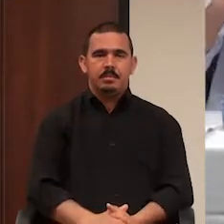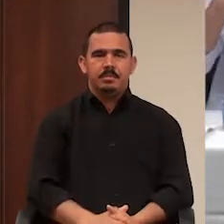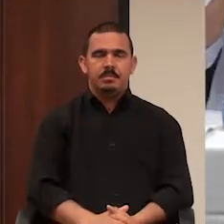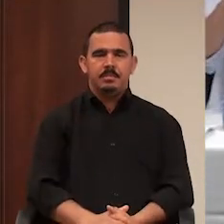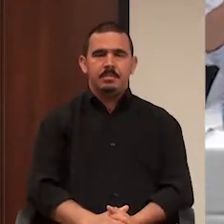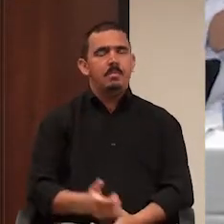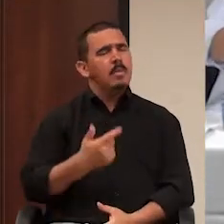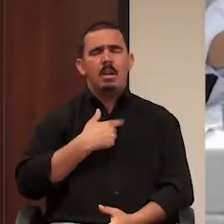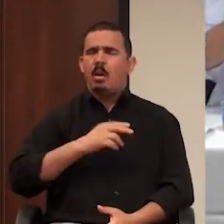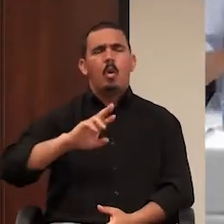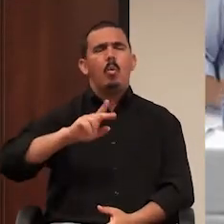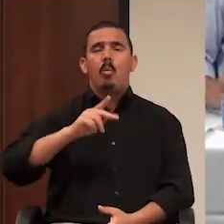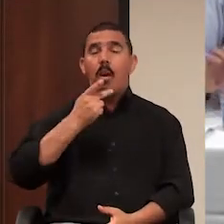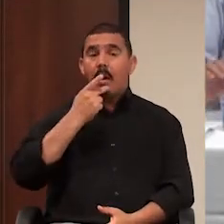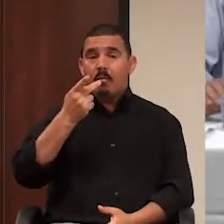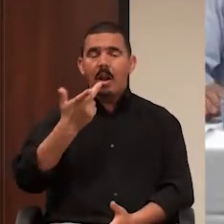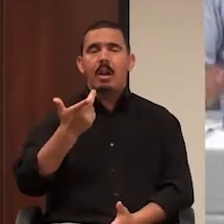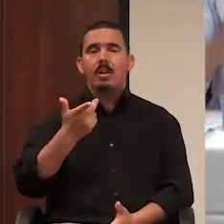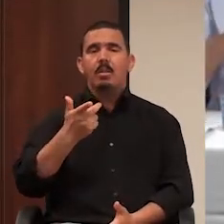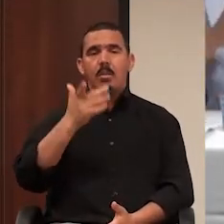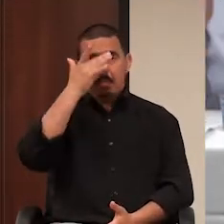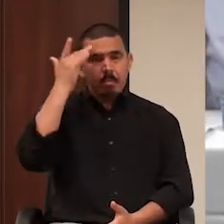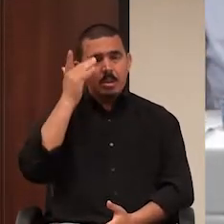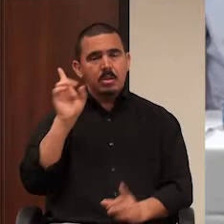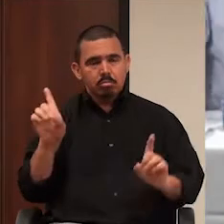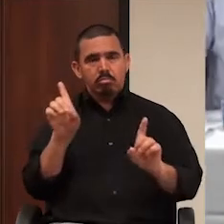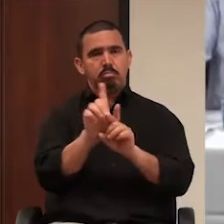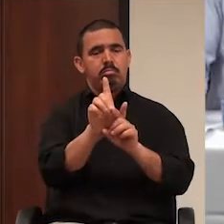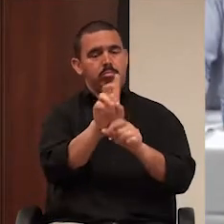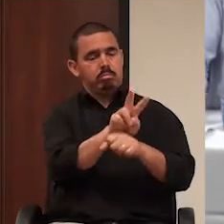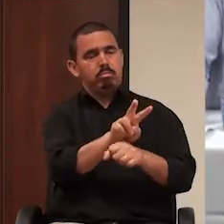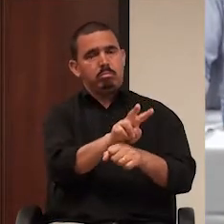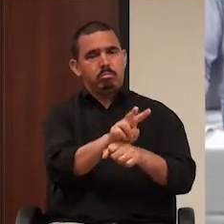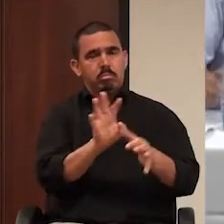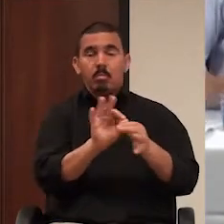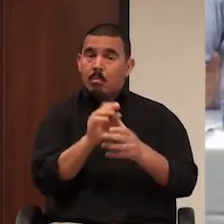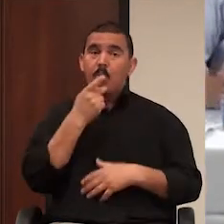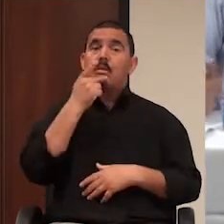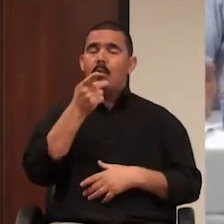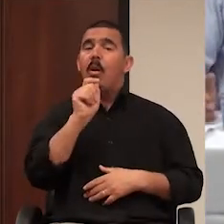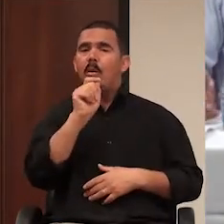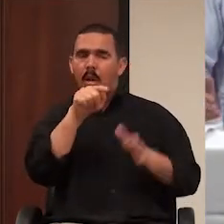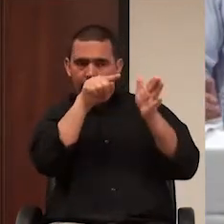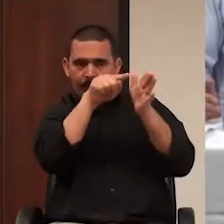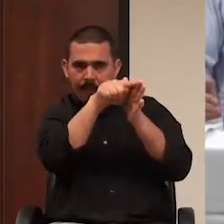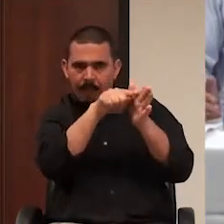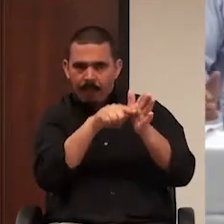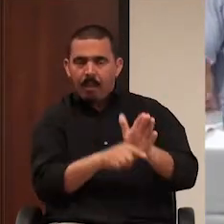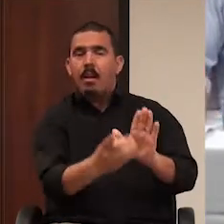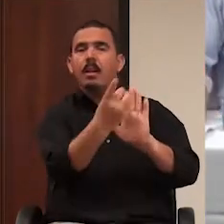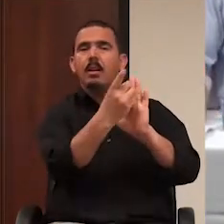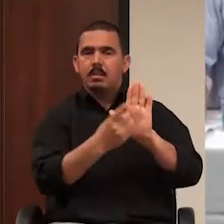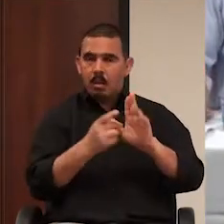Eu não estou falando de curatela, estou falando de interdição. Por isso que eu fiz fiz questão de frisar esses dois